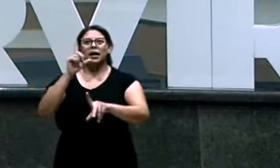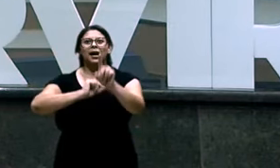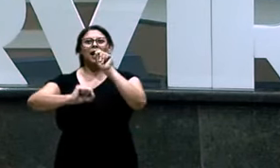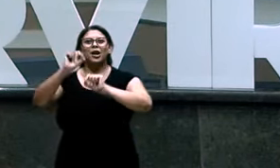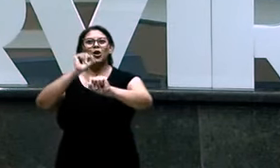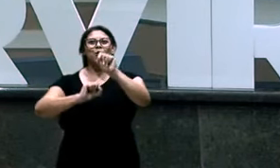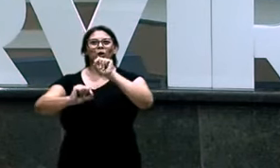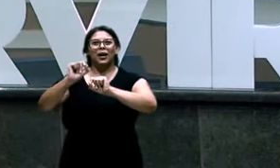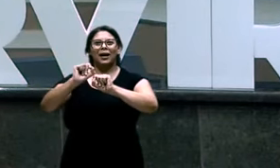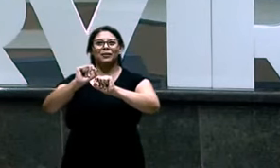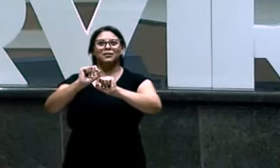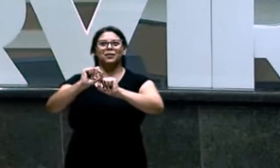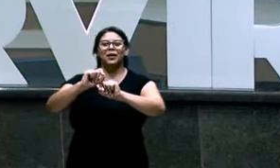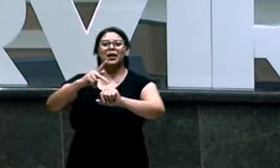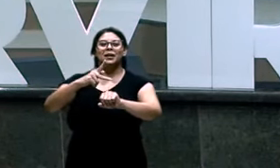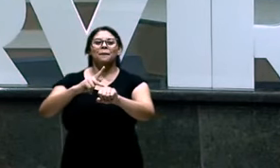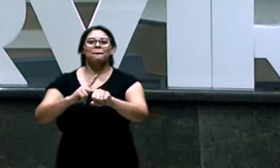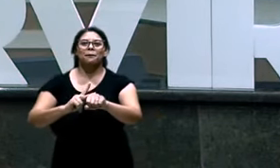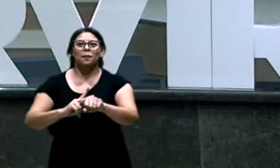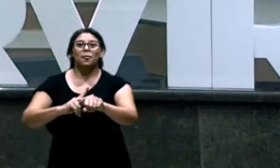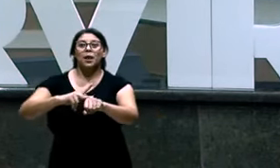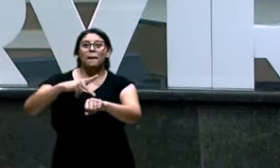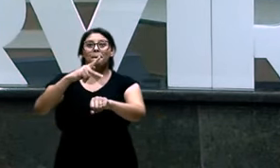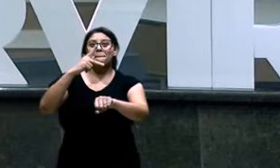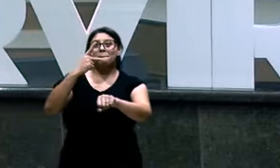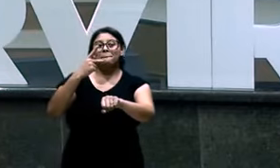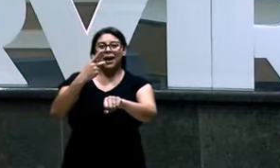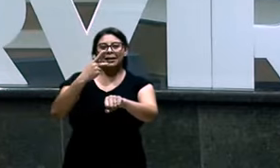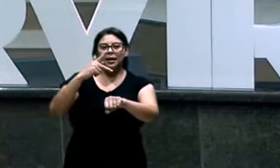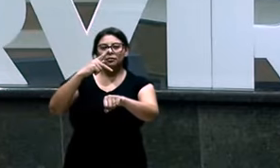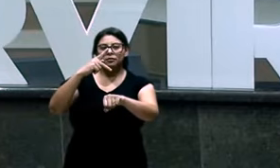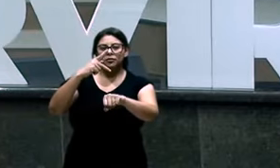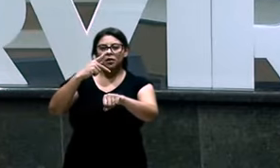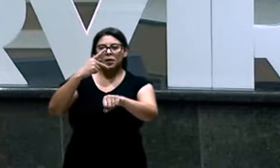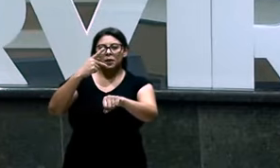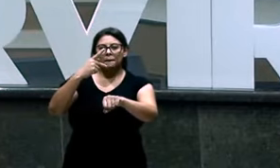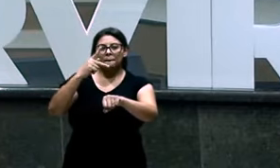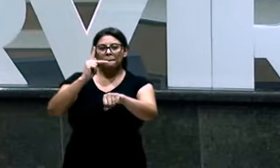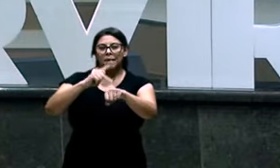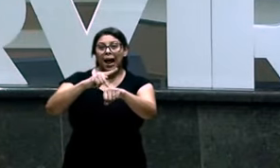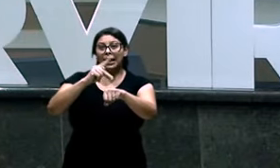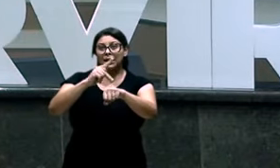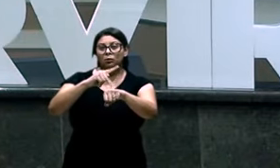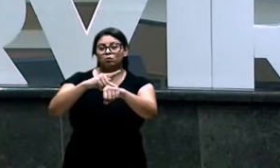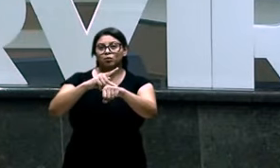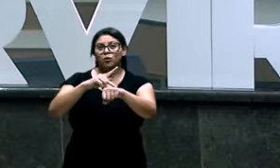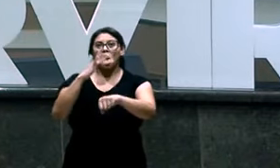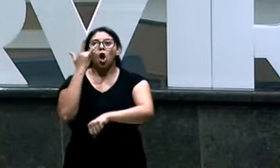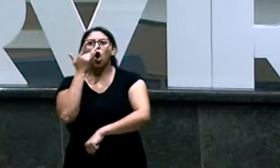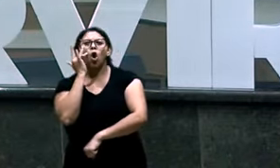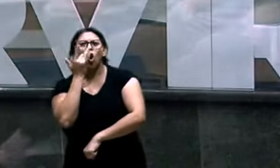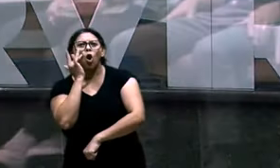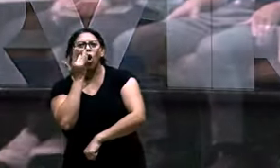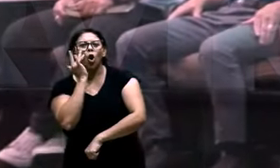meu é o ouro. Eu vou repetir, minha é a prata, meu é o ouro. O